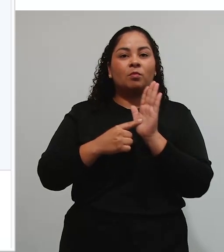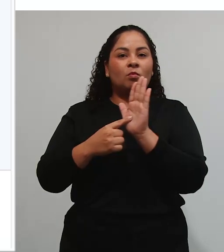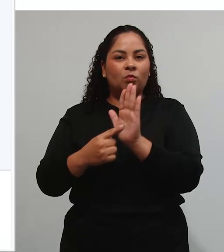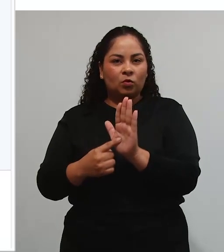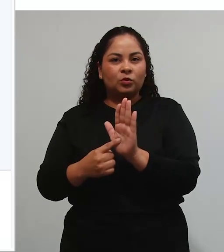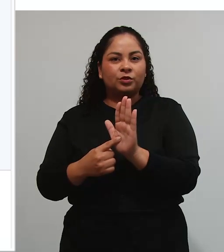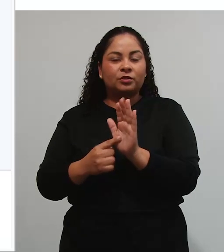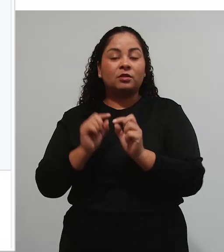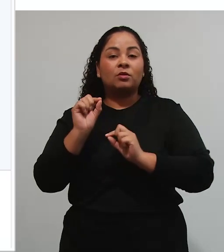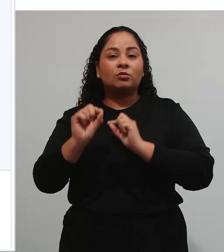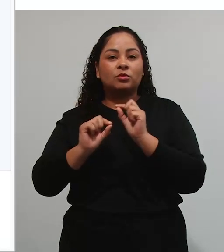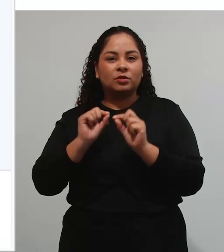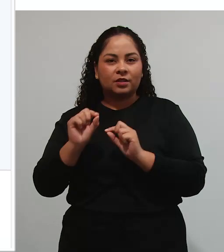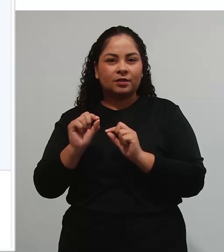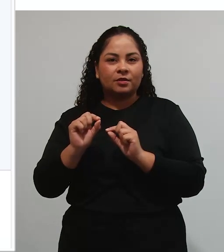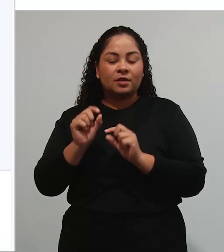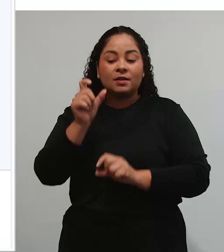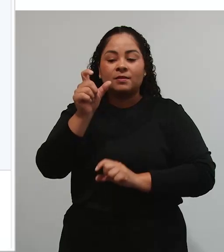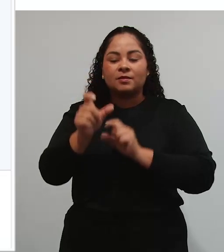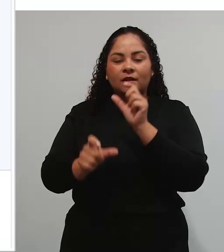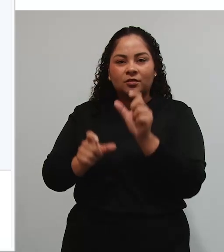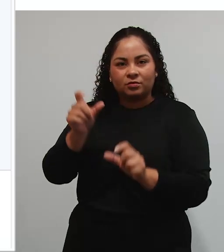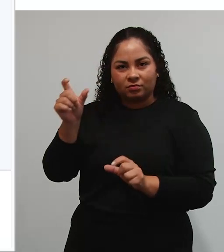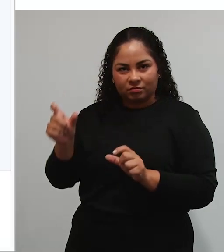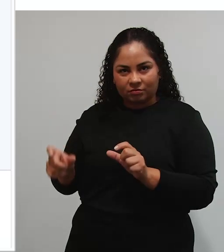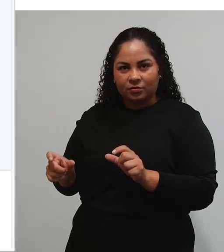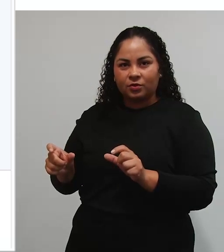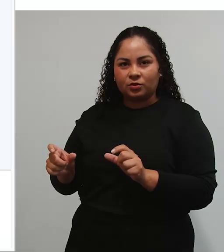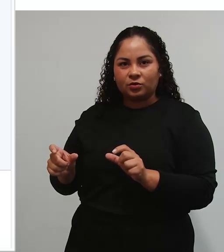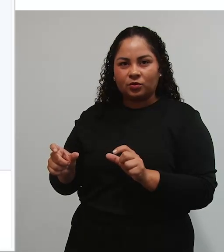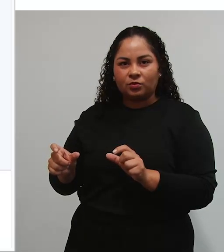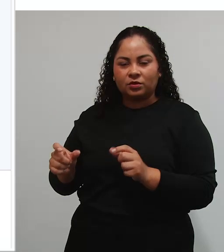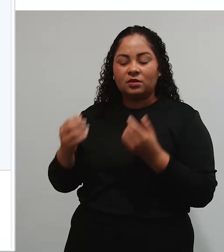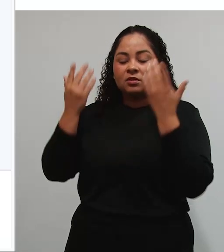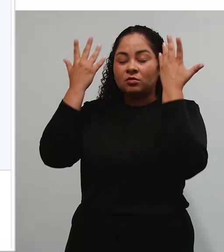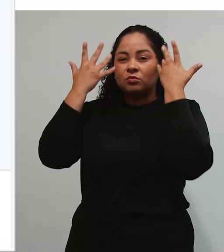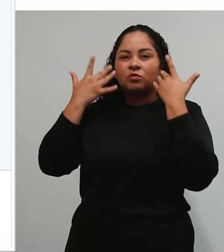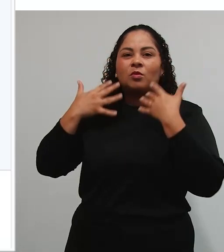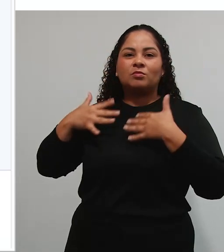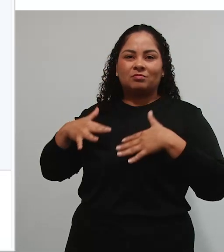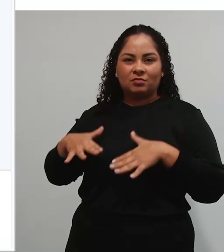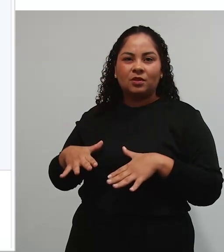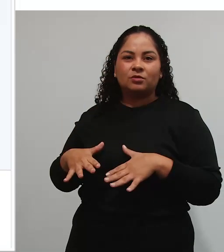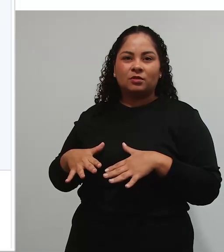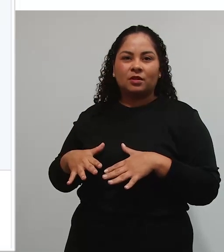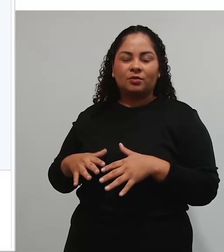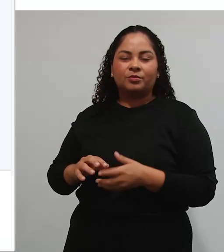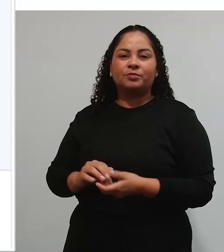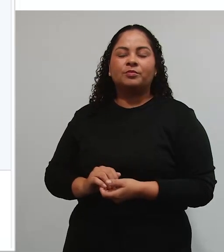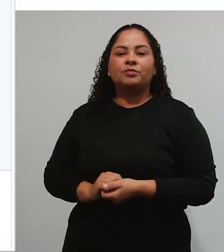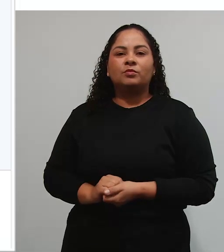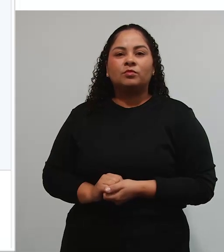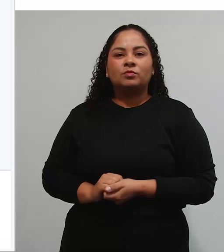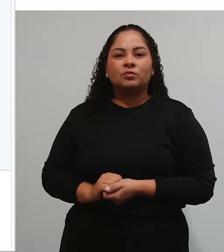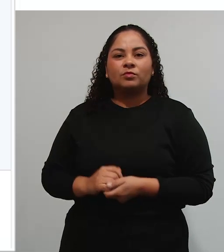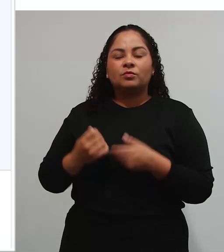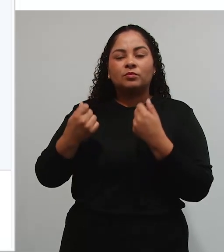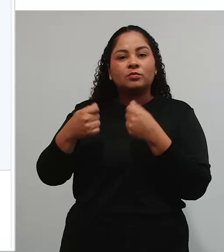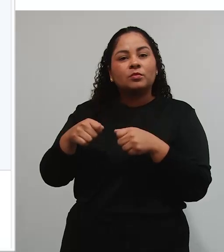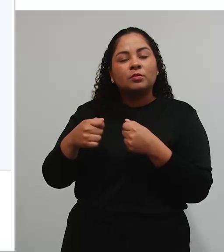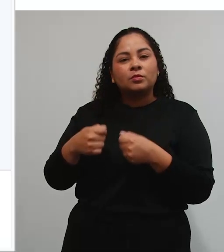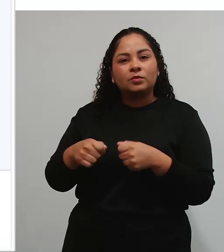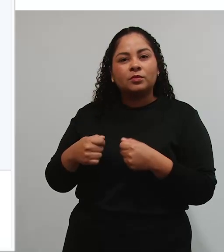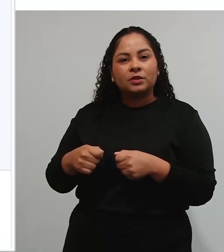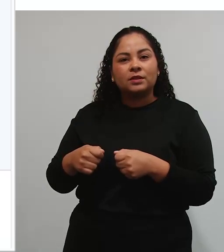Na fenomenologia. Então, quando você vai fazer uma entrevista, a opção mais apropriada do método é o